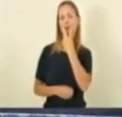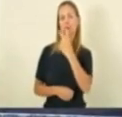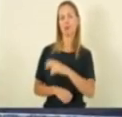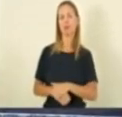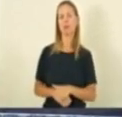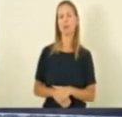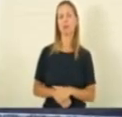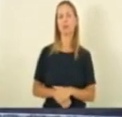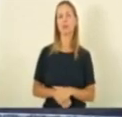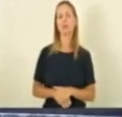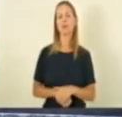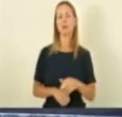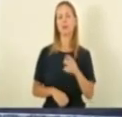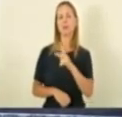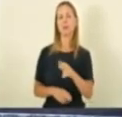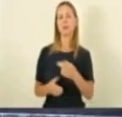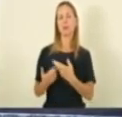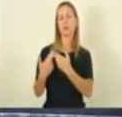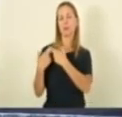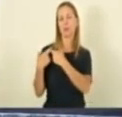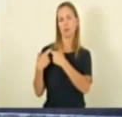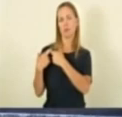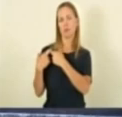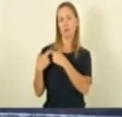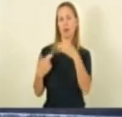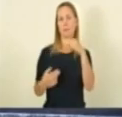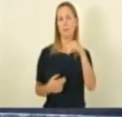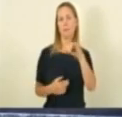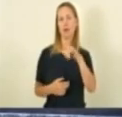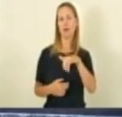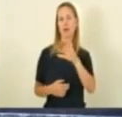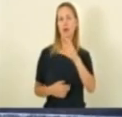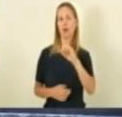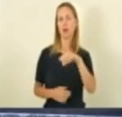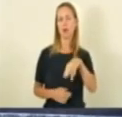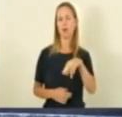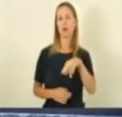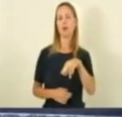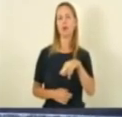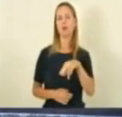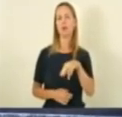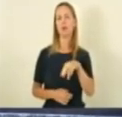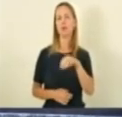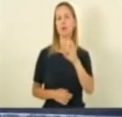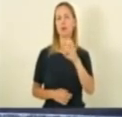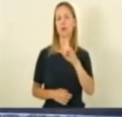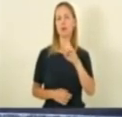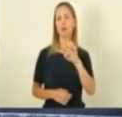professores responsáveis, né? Ellen Ribeiro e Maicon Vicente da Silva, são 10 alunos. Obrigado pela presença.